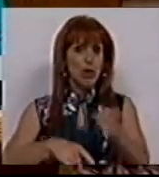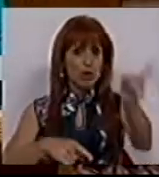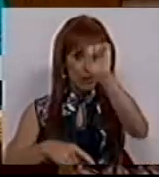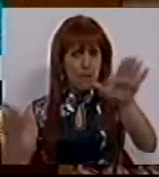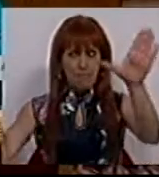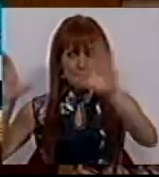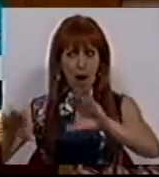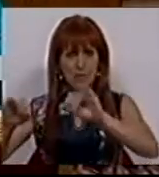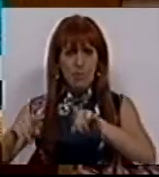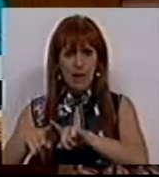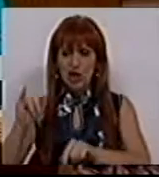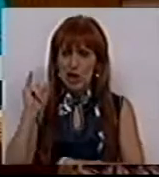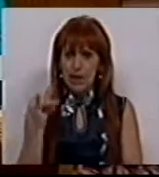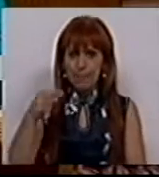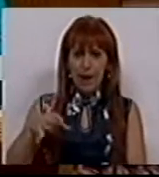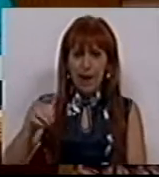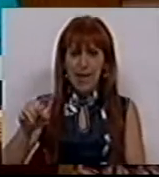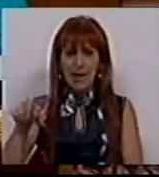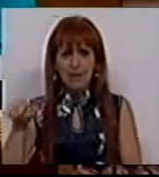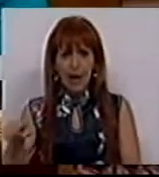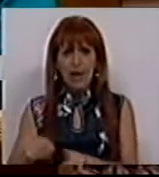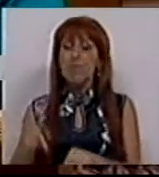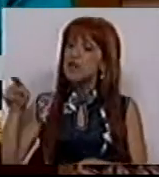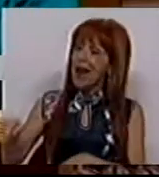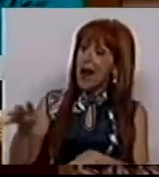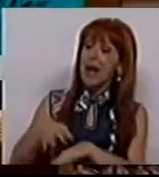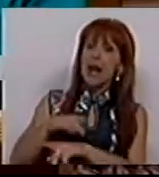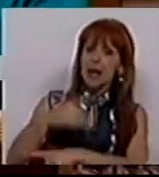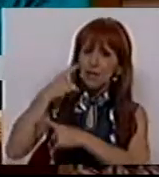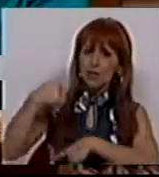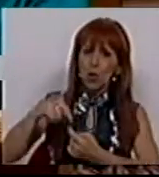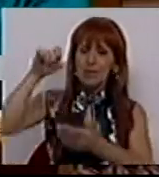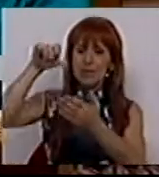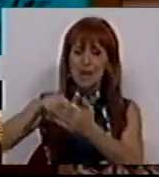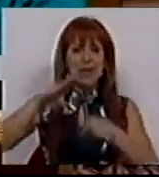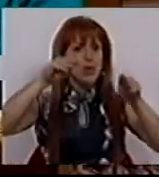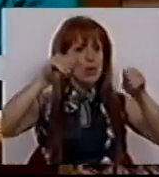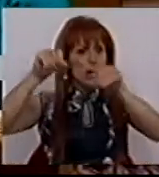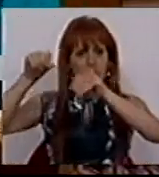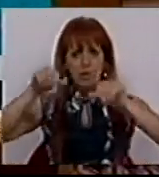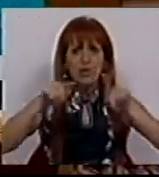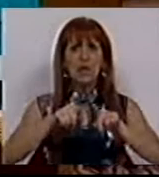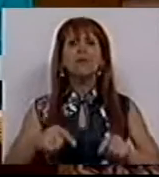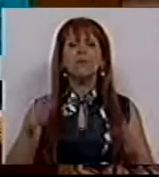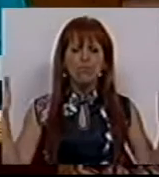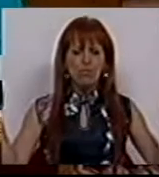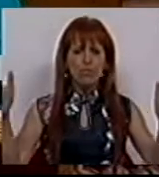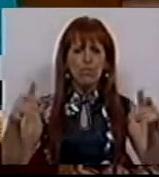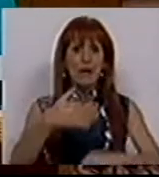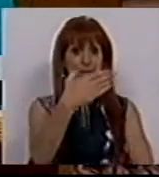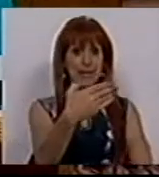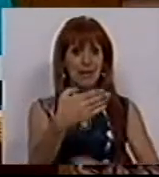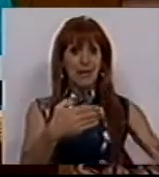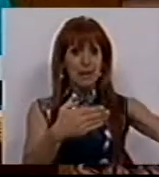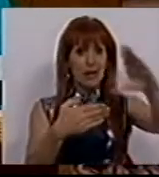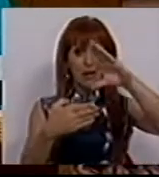é cada vez mais comum nas IPSS. Mas é na administração pública, central e local que se concentram 7